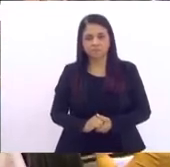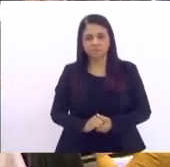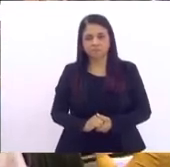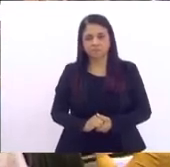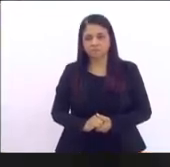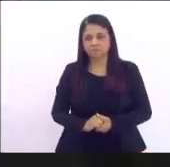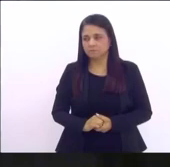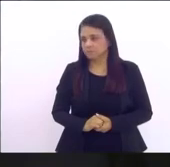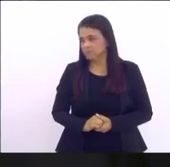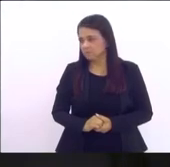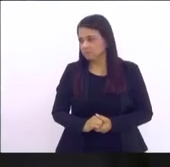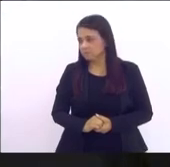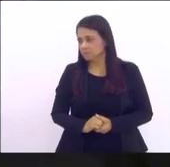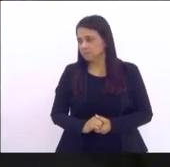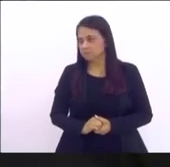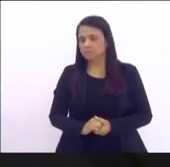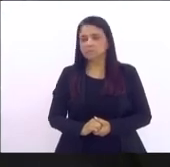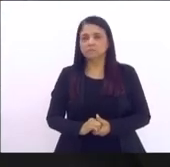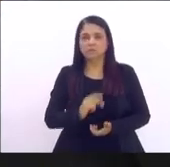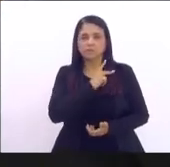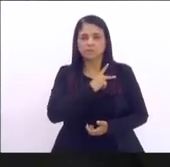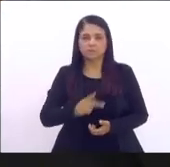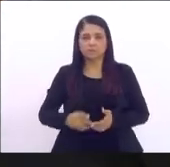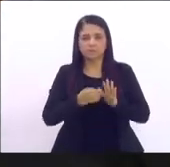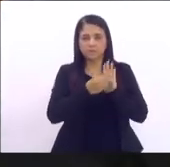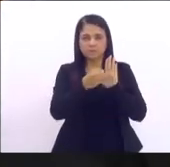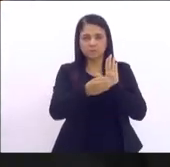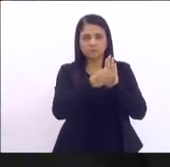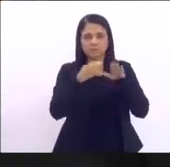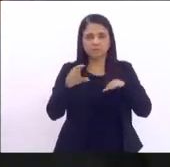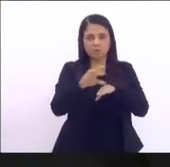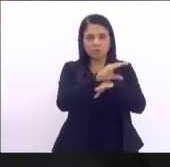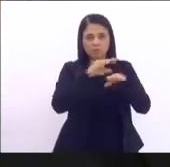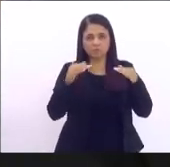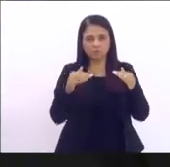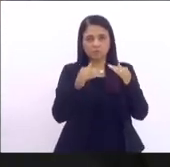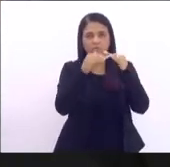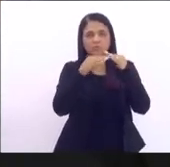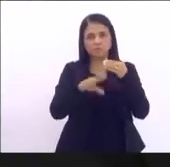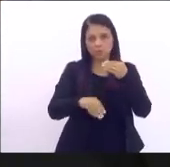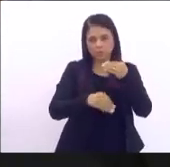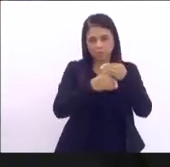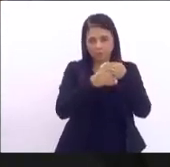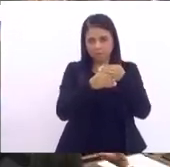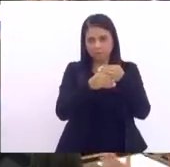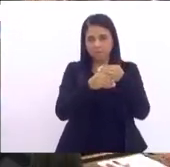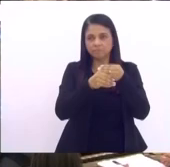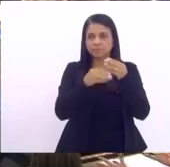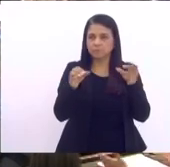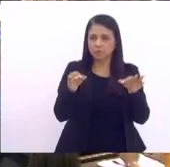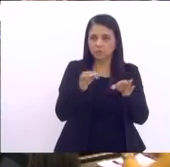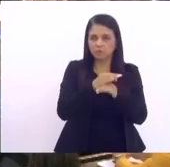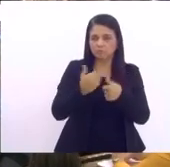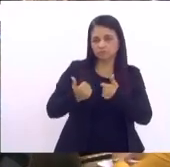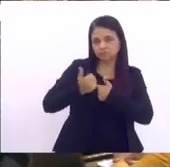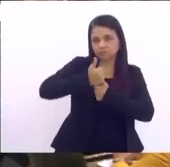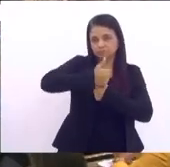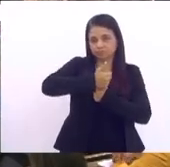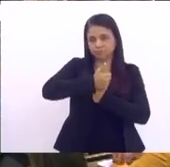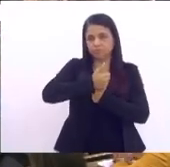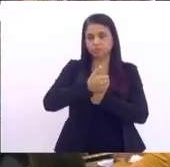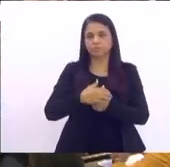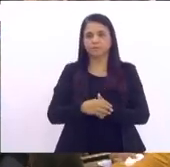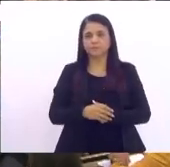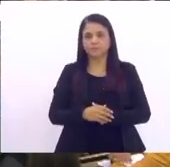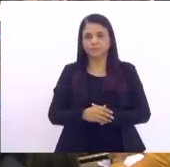Senhor presidente, parecer é pela constitucionalidade com emendas, concluindo por substitutivo. Pedindo forma final de